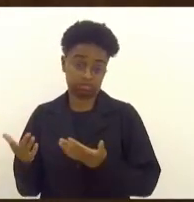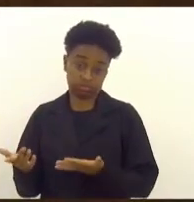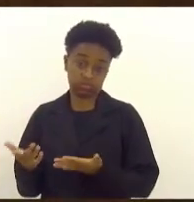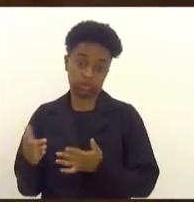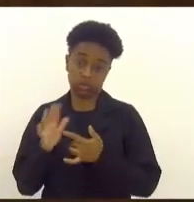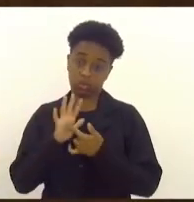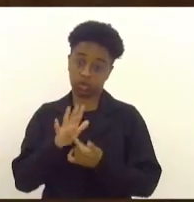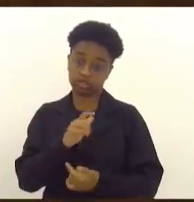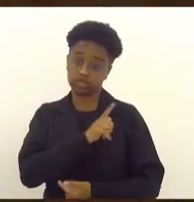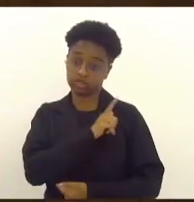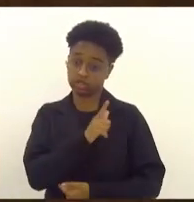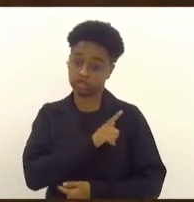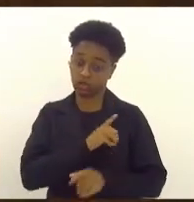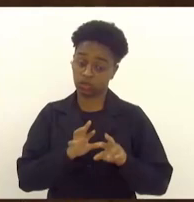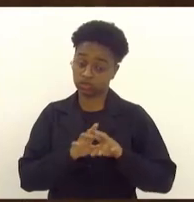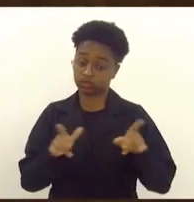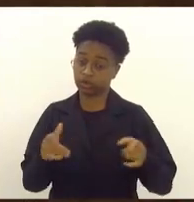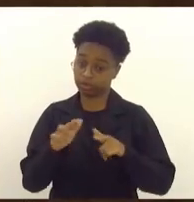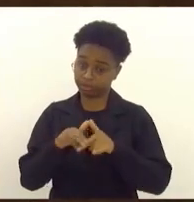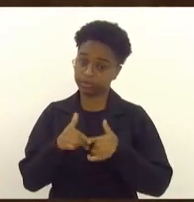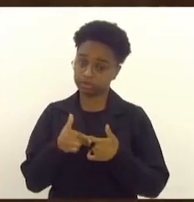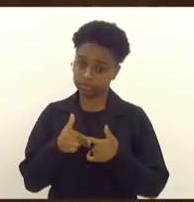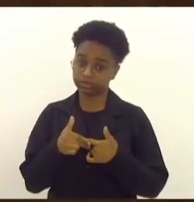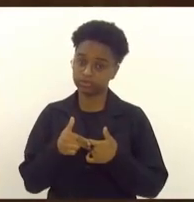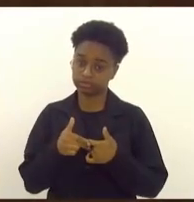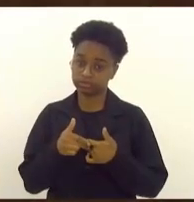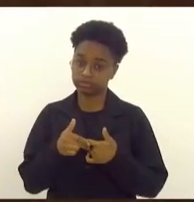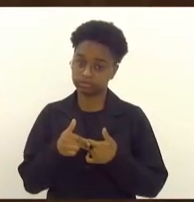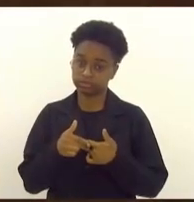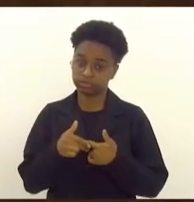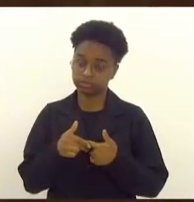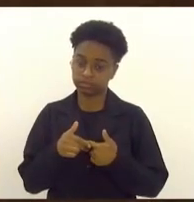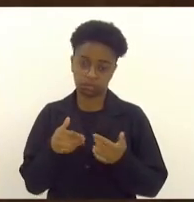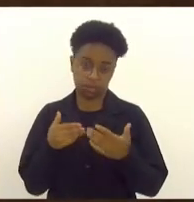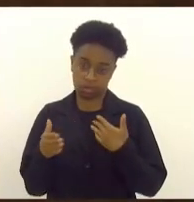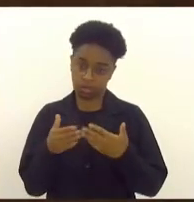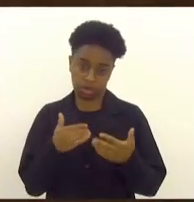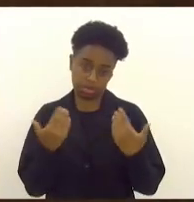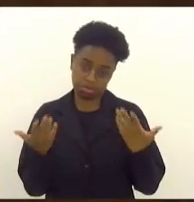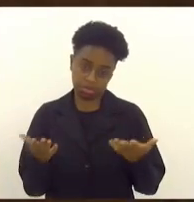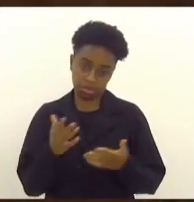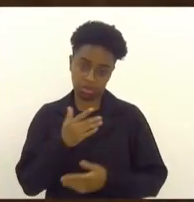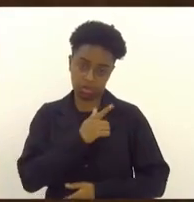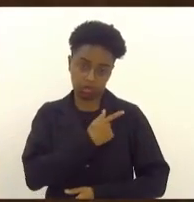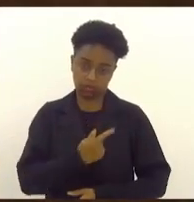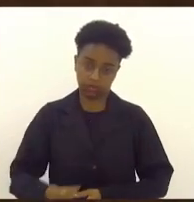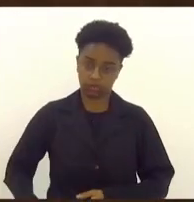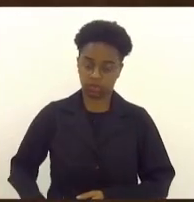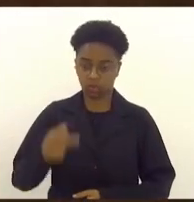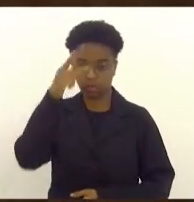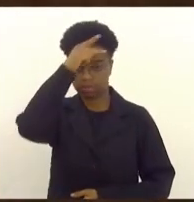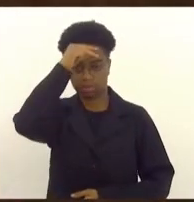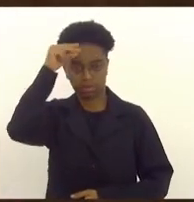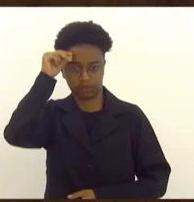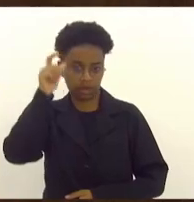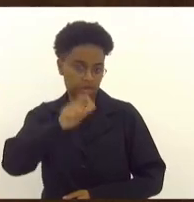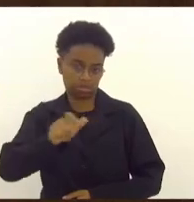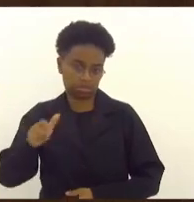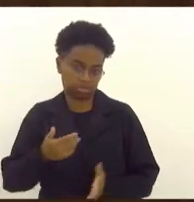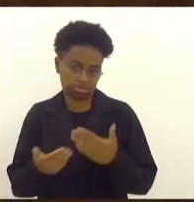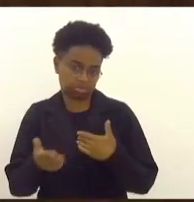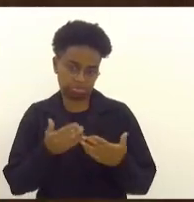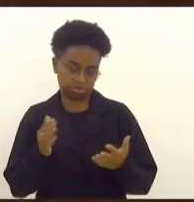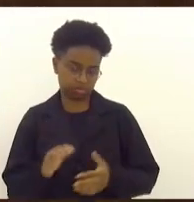de um governante seja ele qual for Governador Prefeito etc